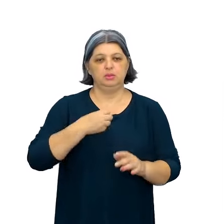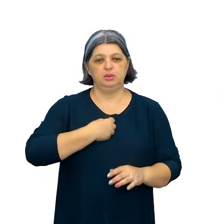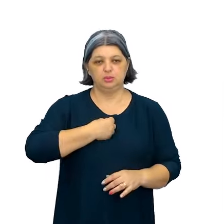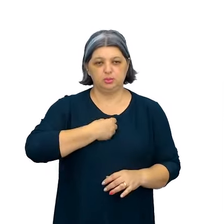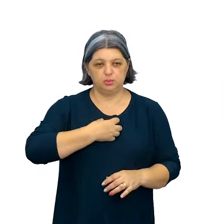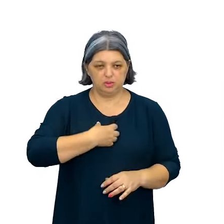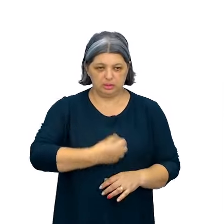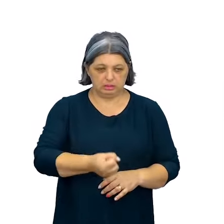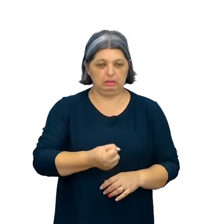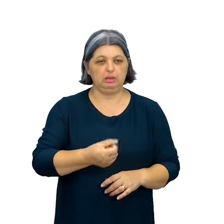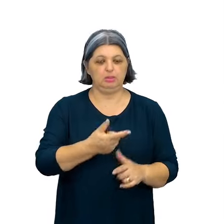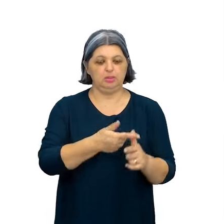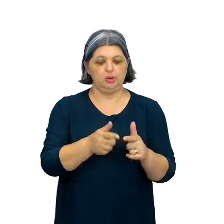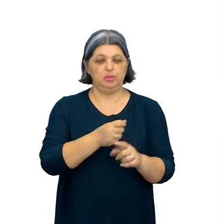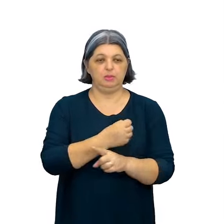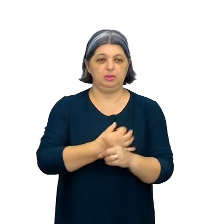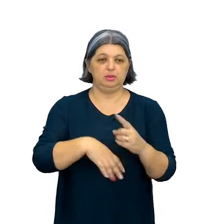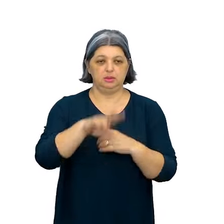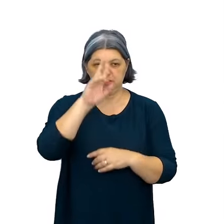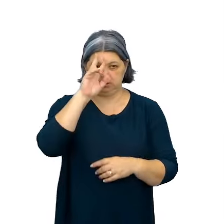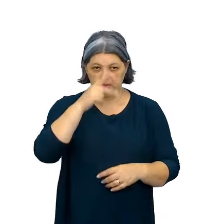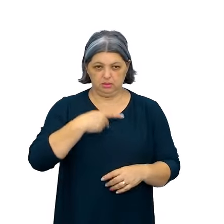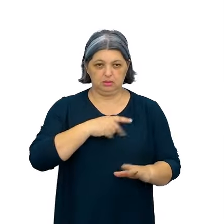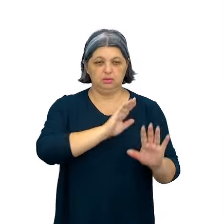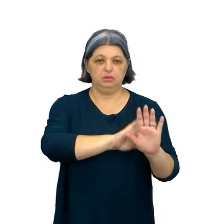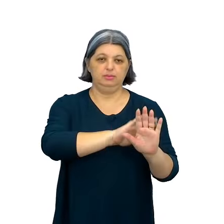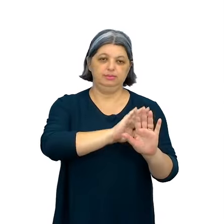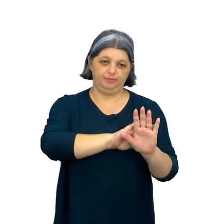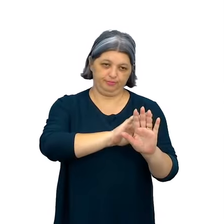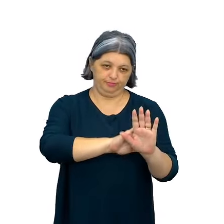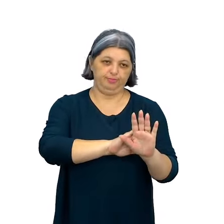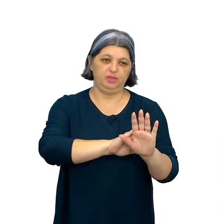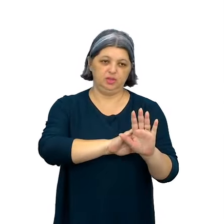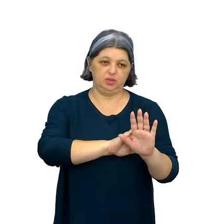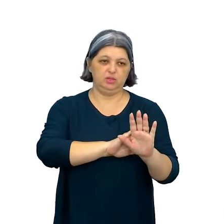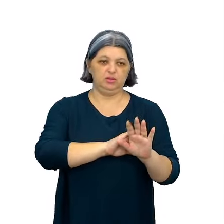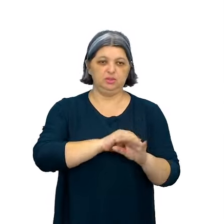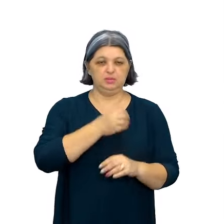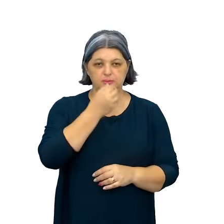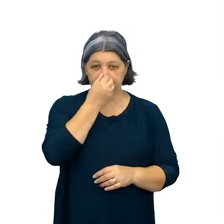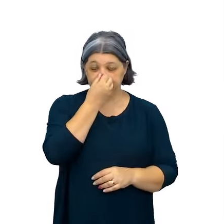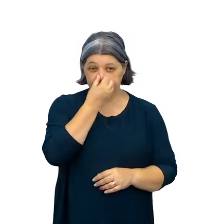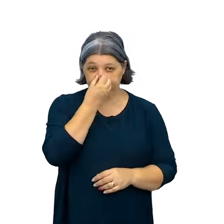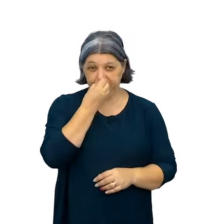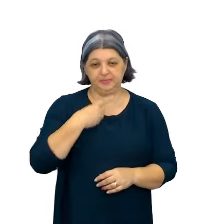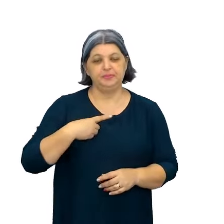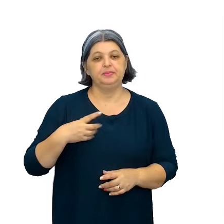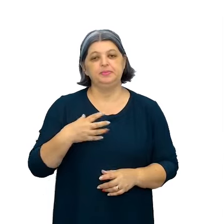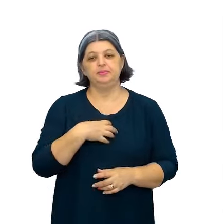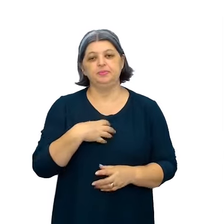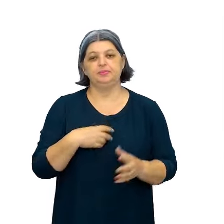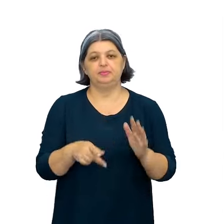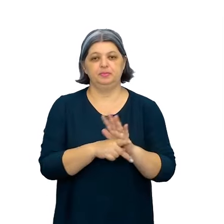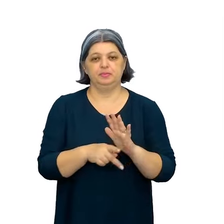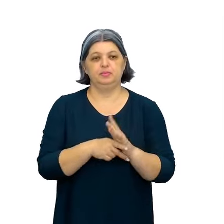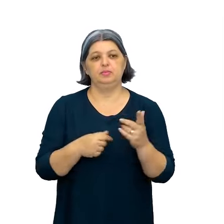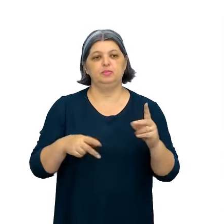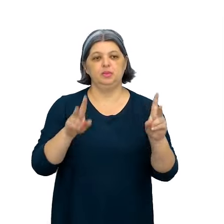questões sociais e pessoais que ficam implícitas. Além disso, nós temos um estilo. Esse estilo tem um